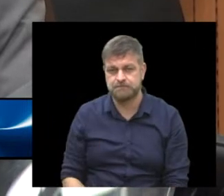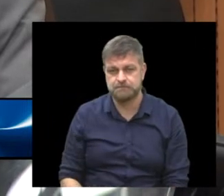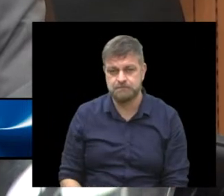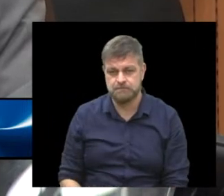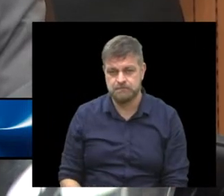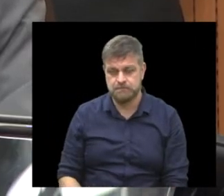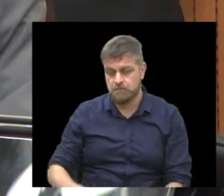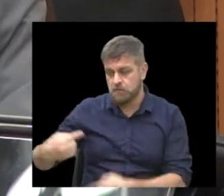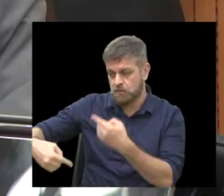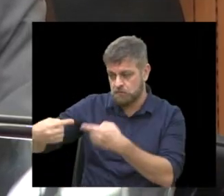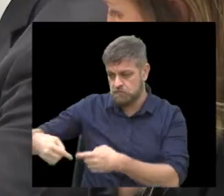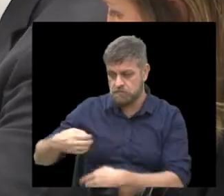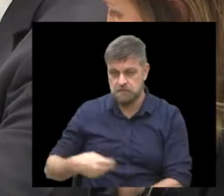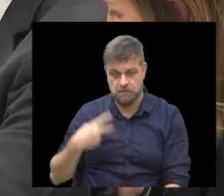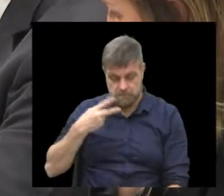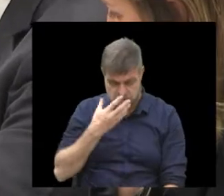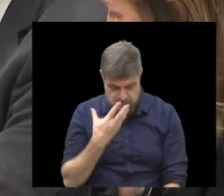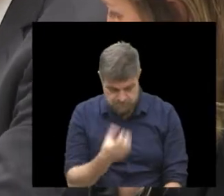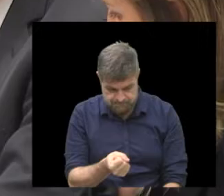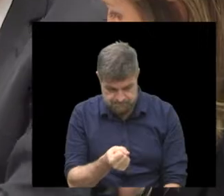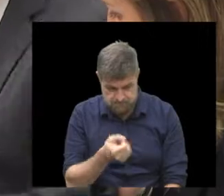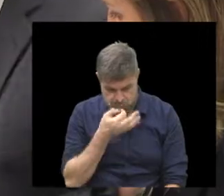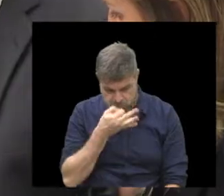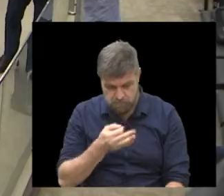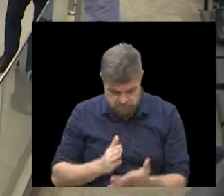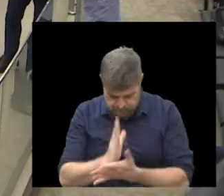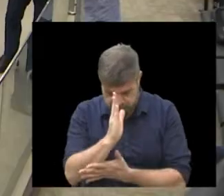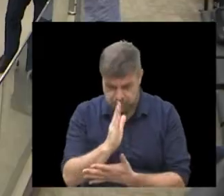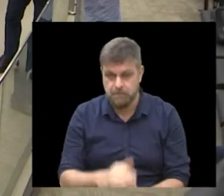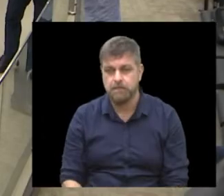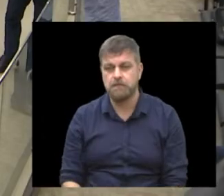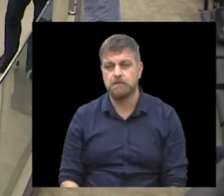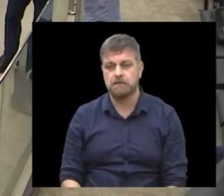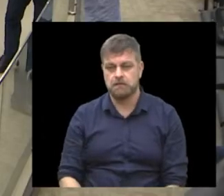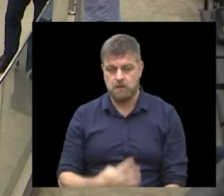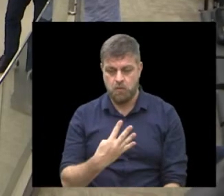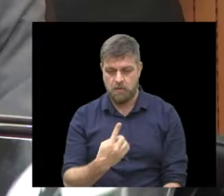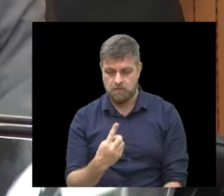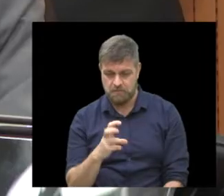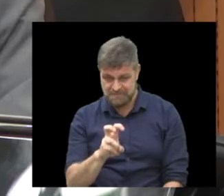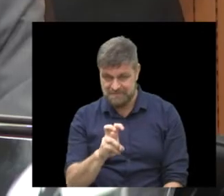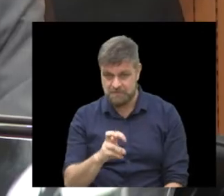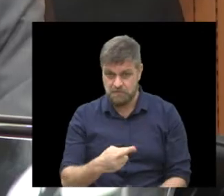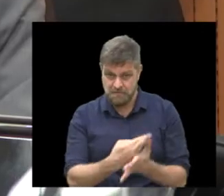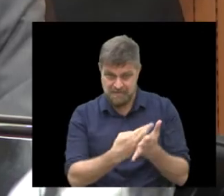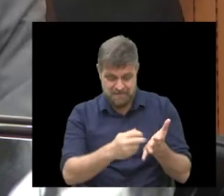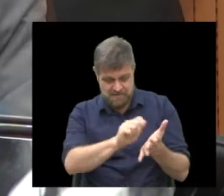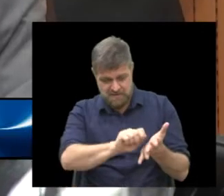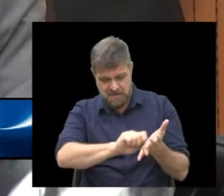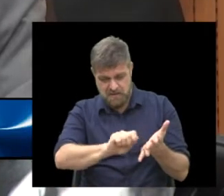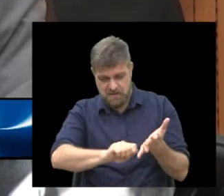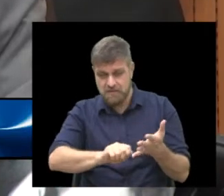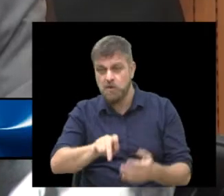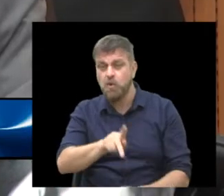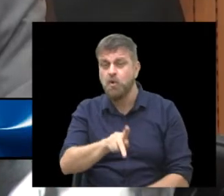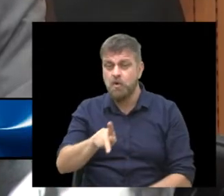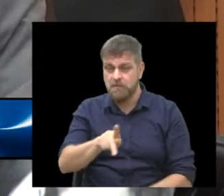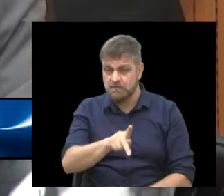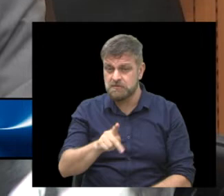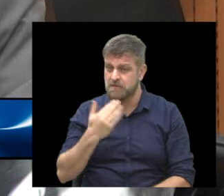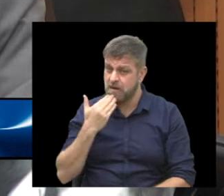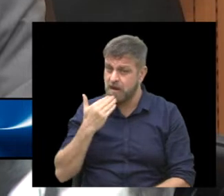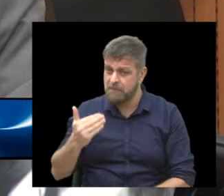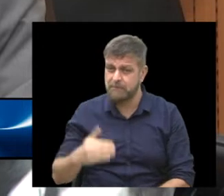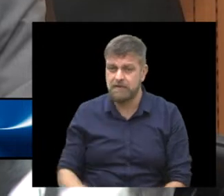Em discussão, vereadores favoráveis permaneçam como estão. Aprovado. 415, o requerimento do senhor professor Alberto,